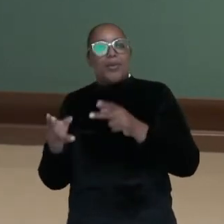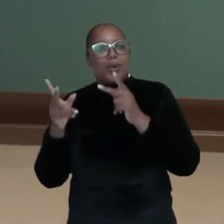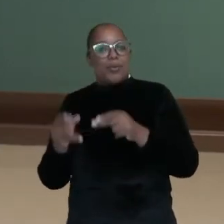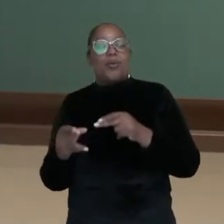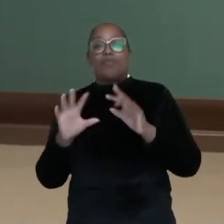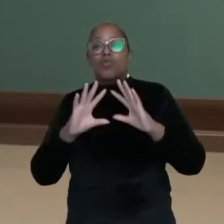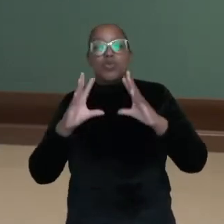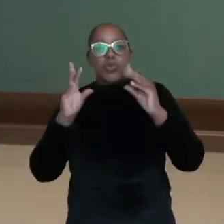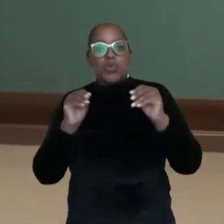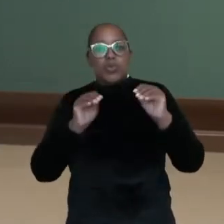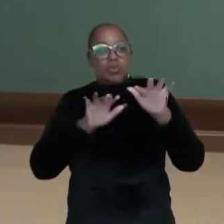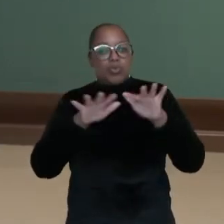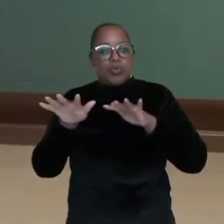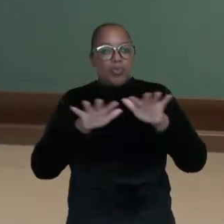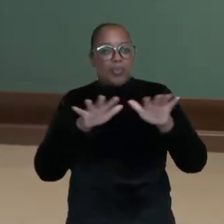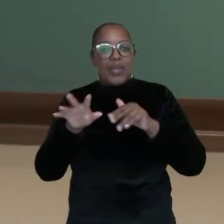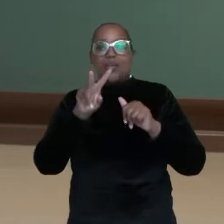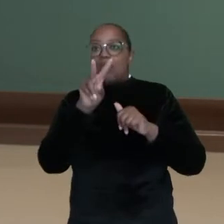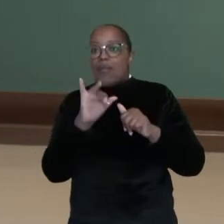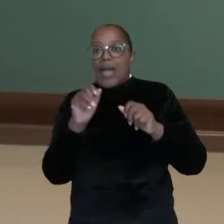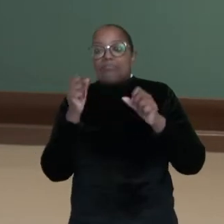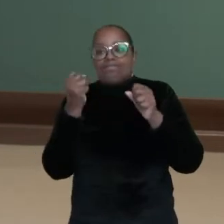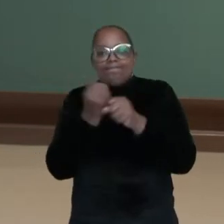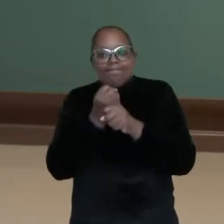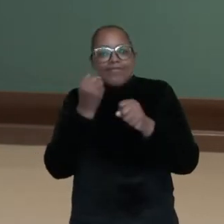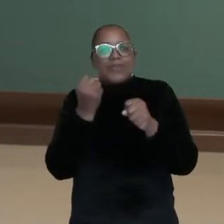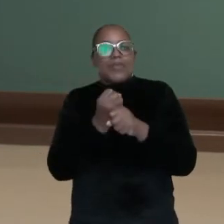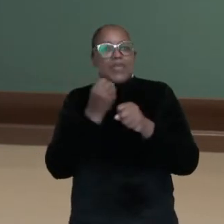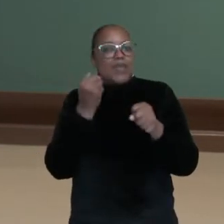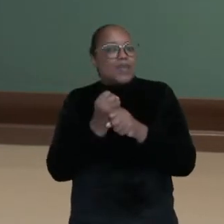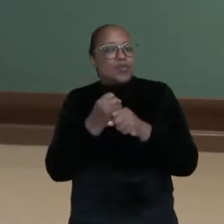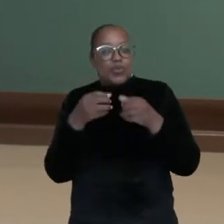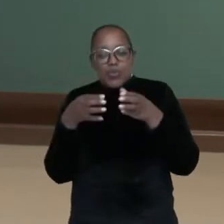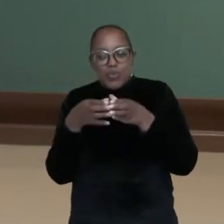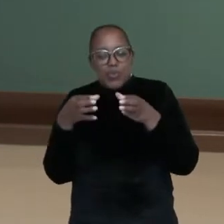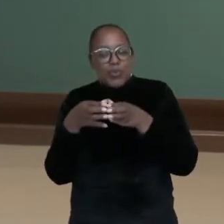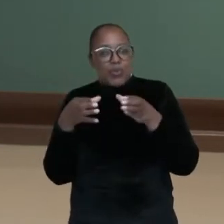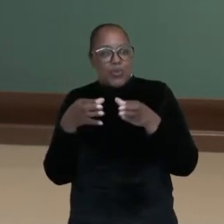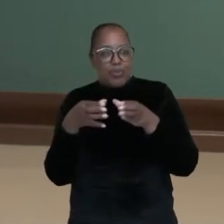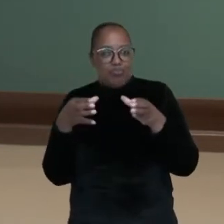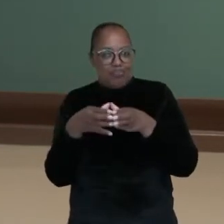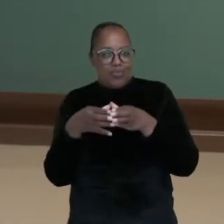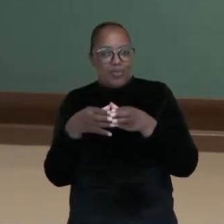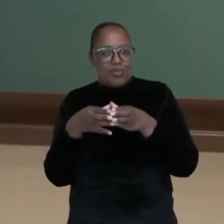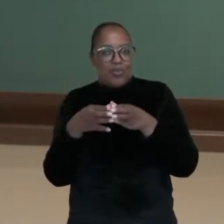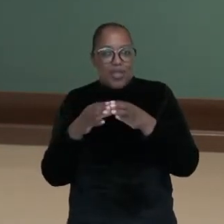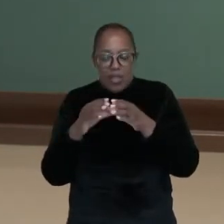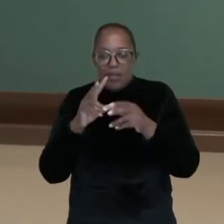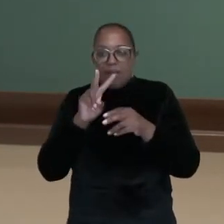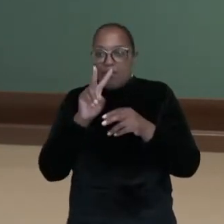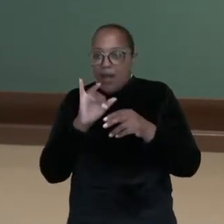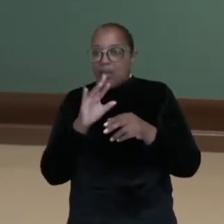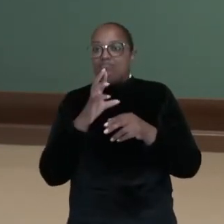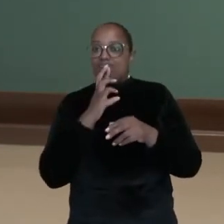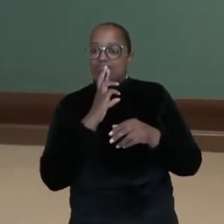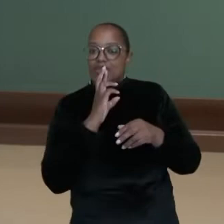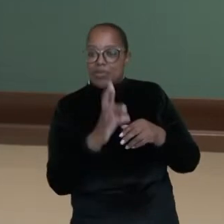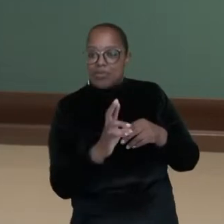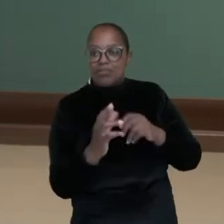esses movimentos vão criando uma massa, né? Uma massa que apenas diz sim, né? Uma massa que responde a um